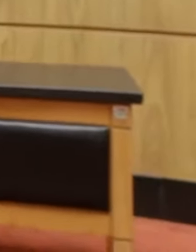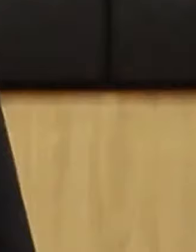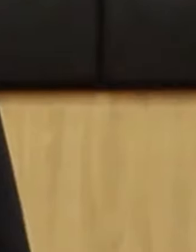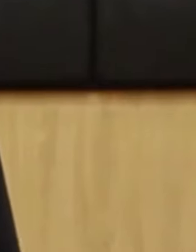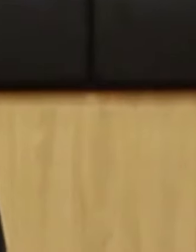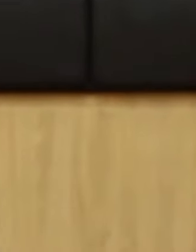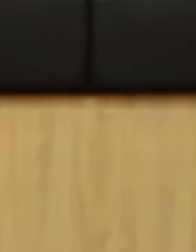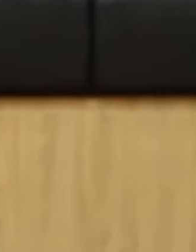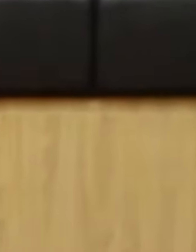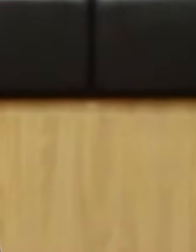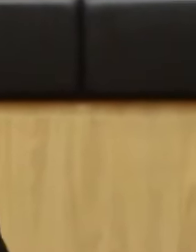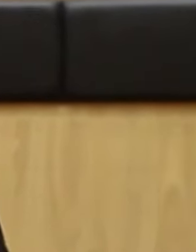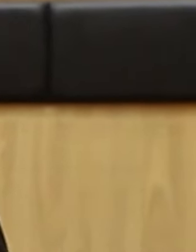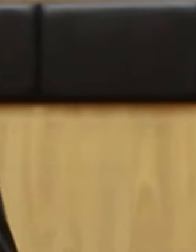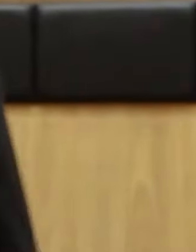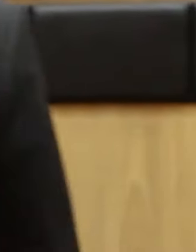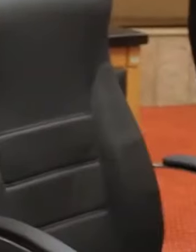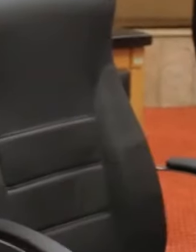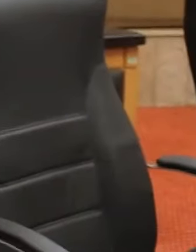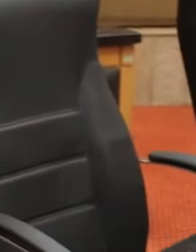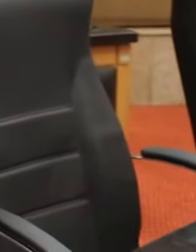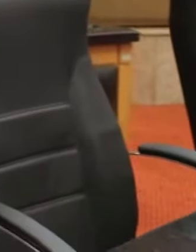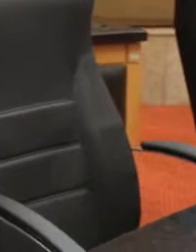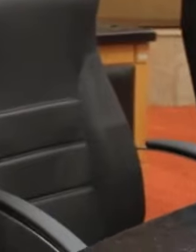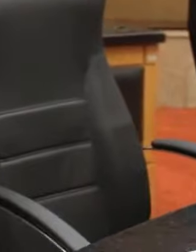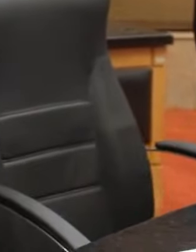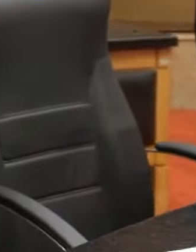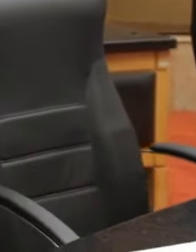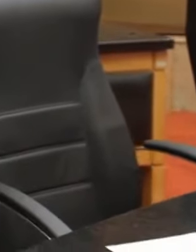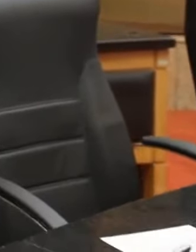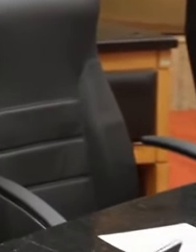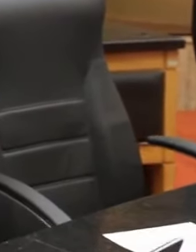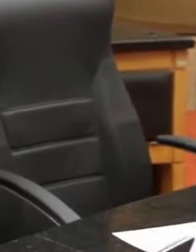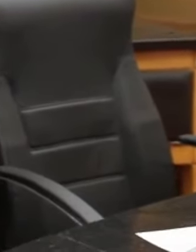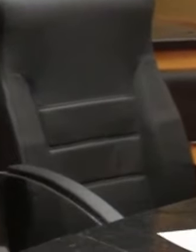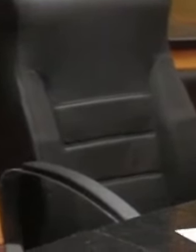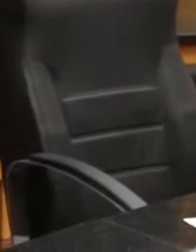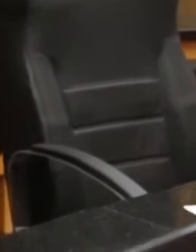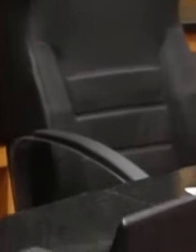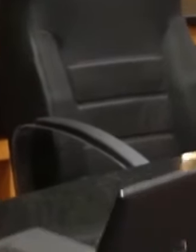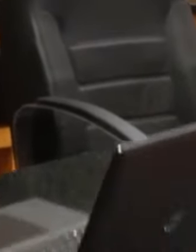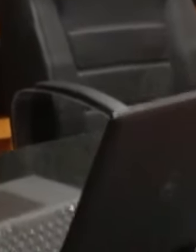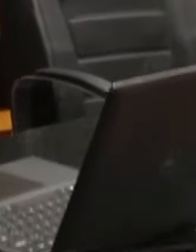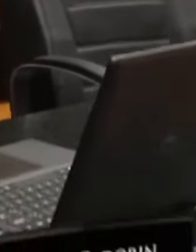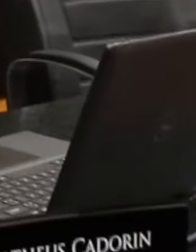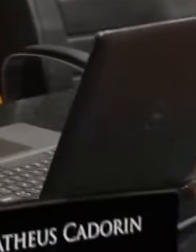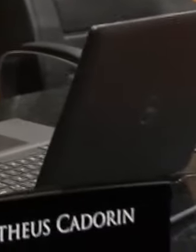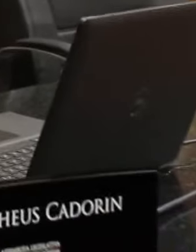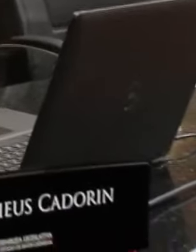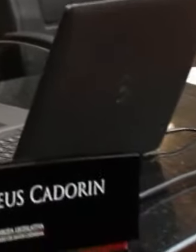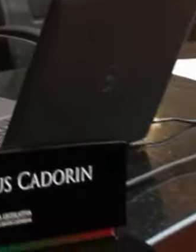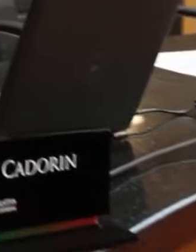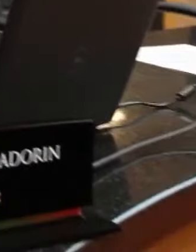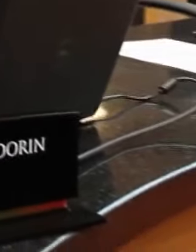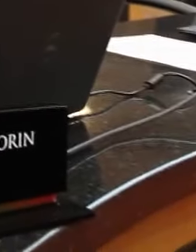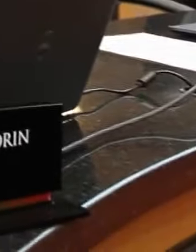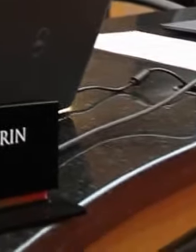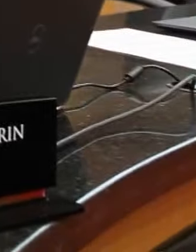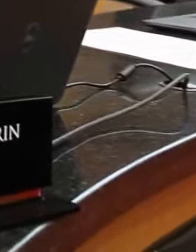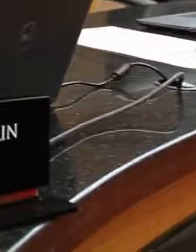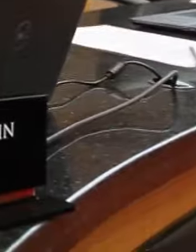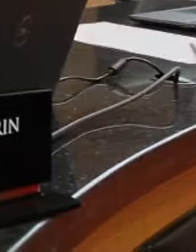esta causa o nosso estado merece mais apoia esse movimento e vamos juntos garantir mais autonomia Legislativa e